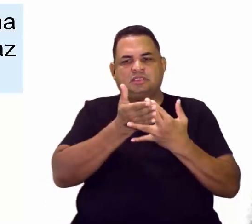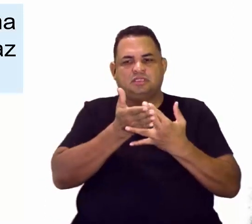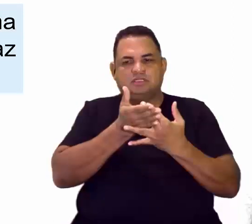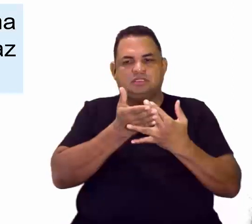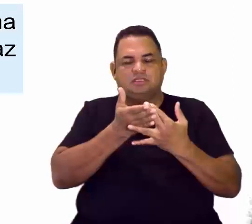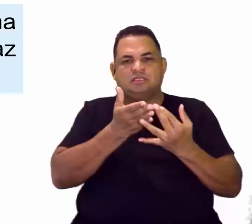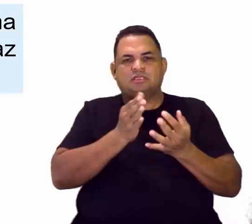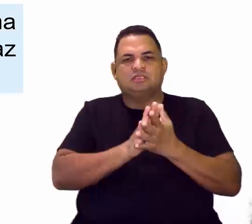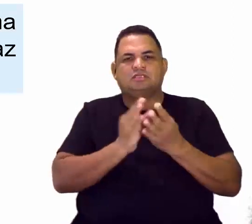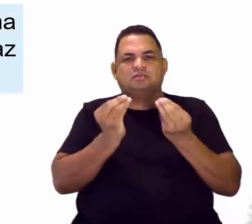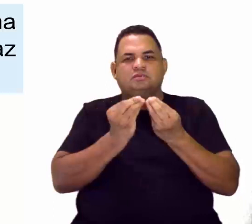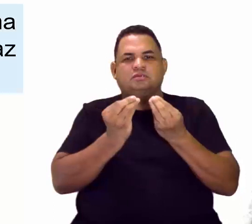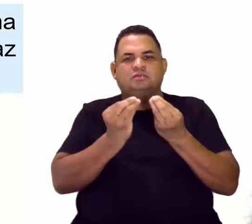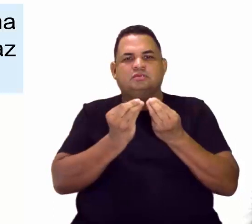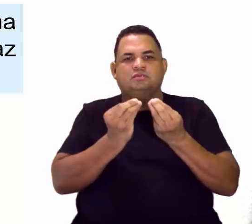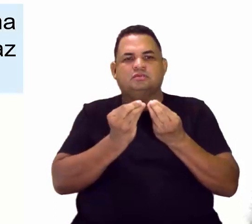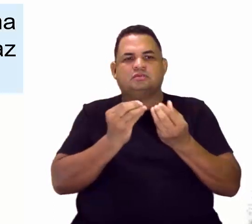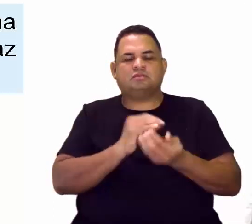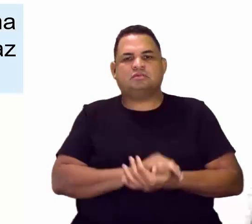Olha a expressão,